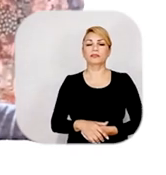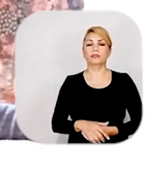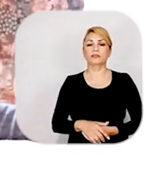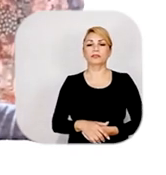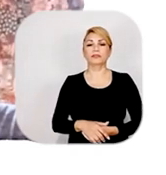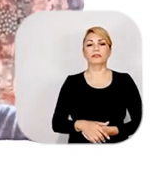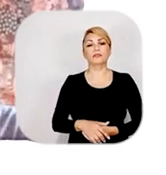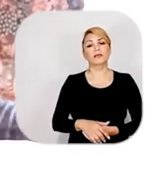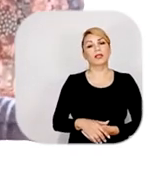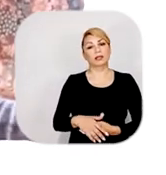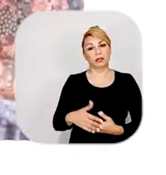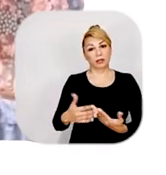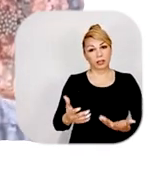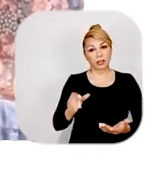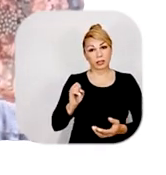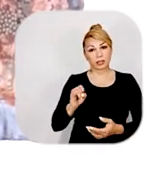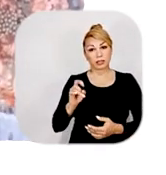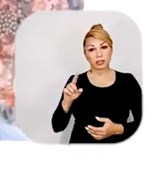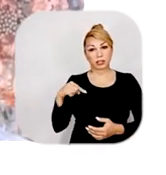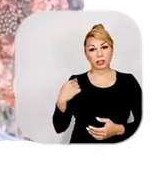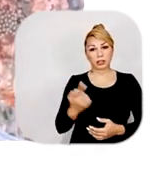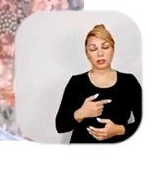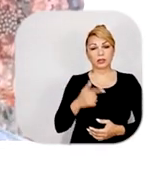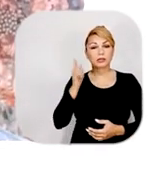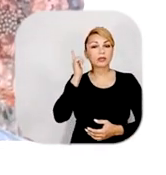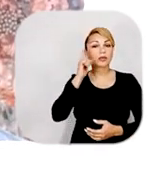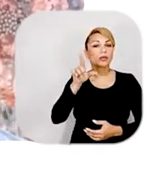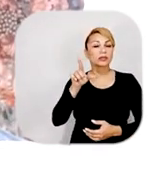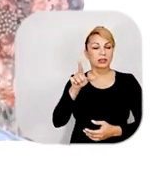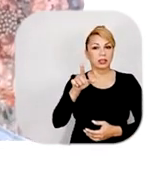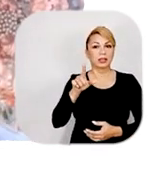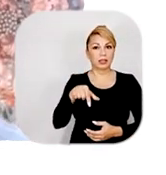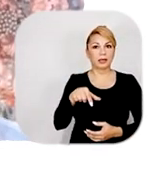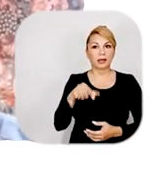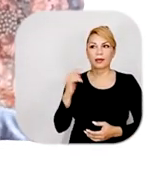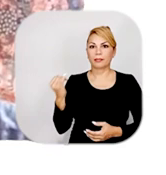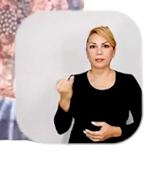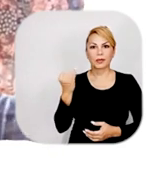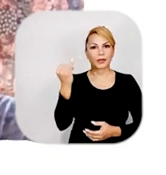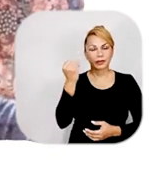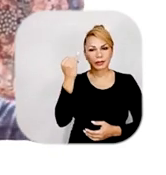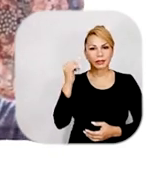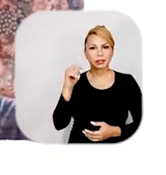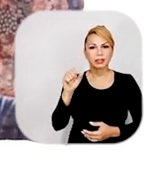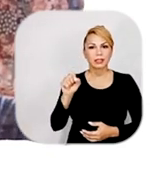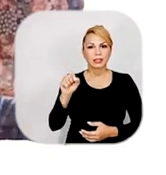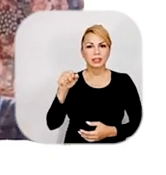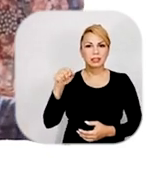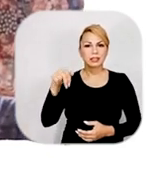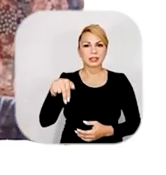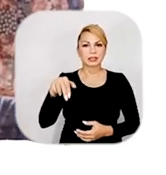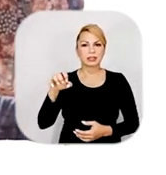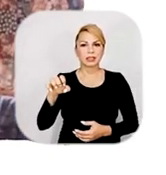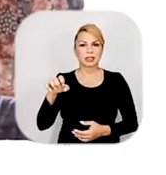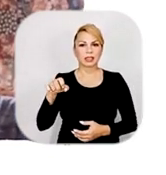gente consegue, e isso que é a dimensão do trabalho do Snetlag é muito importante, é que a